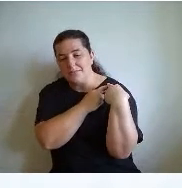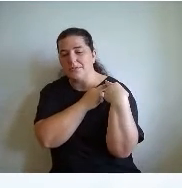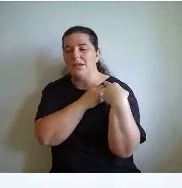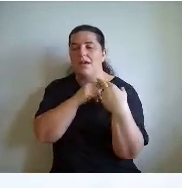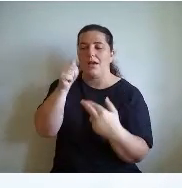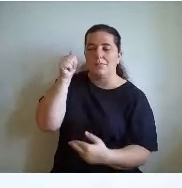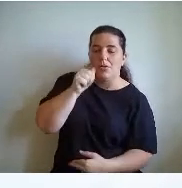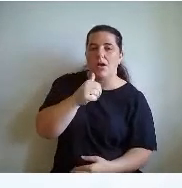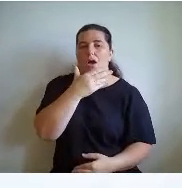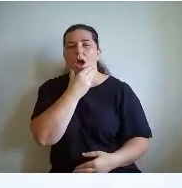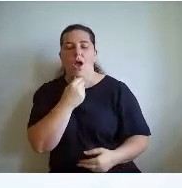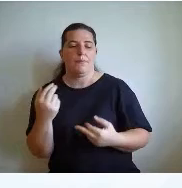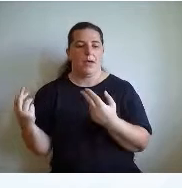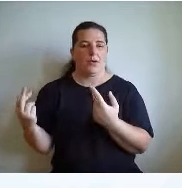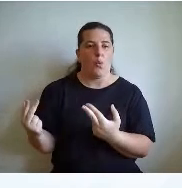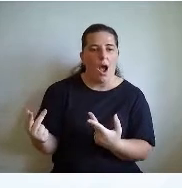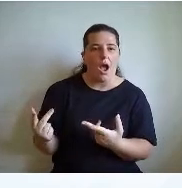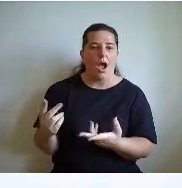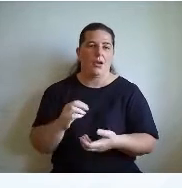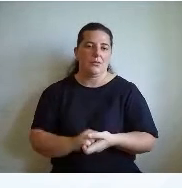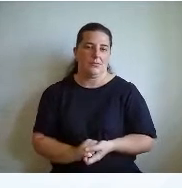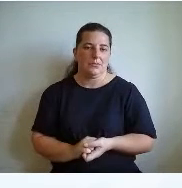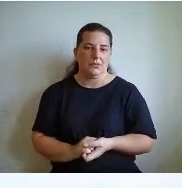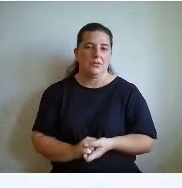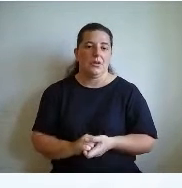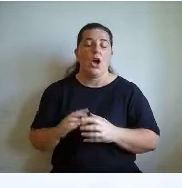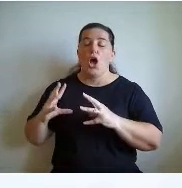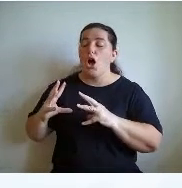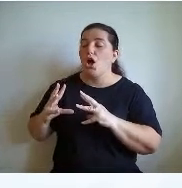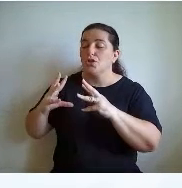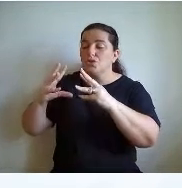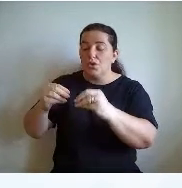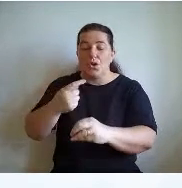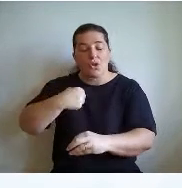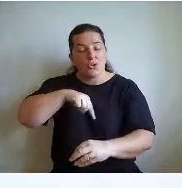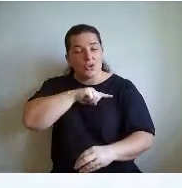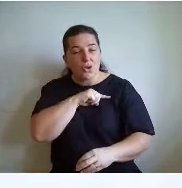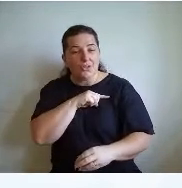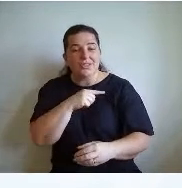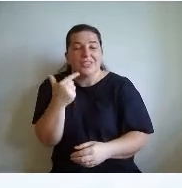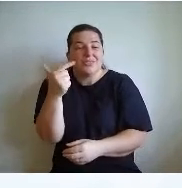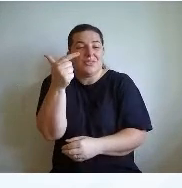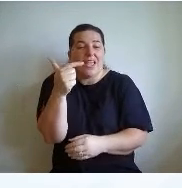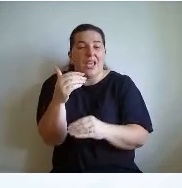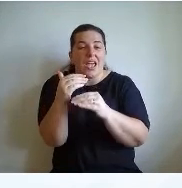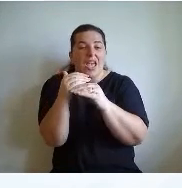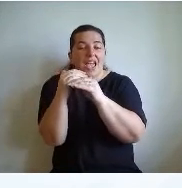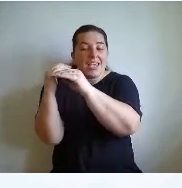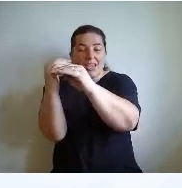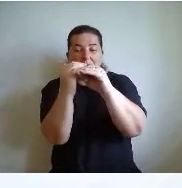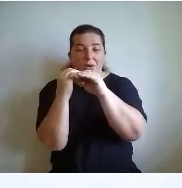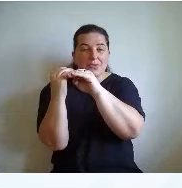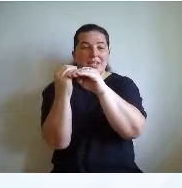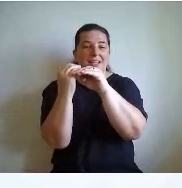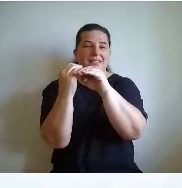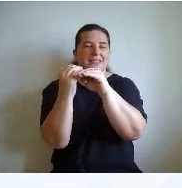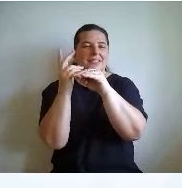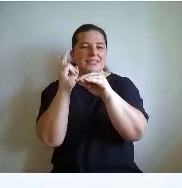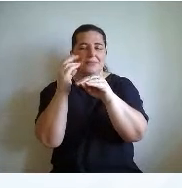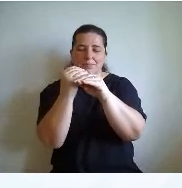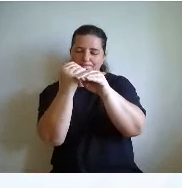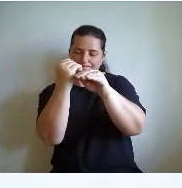toda a situação ainda de nós não termos alcançado a igualdade e a equidade plena,